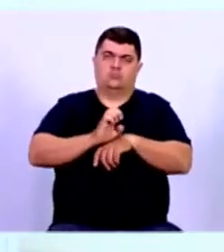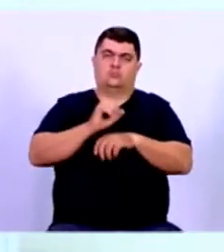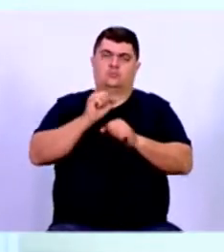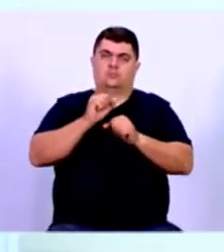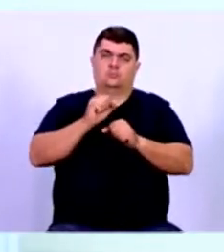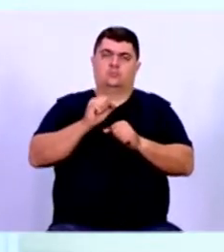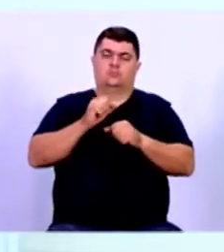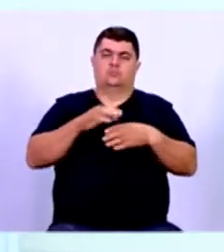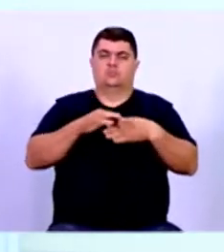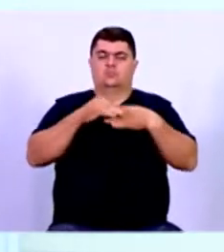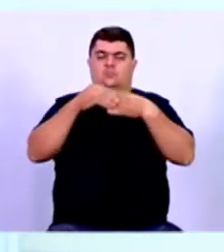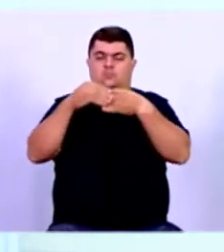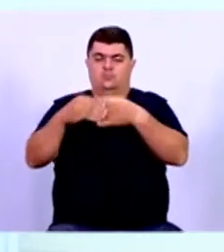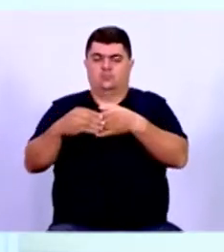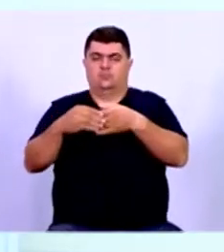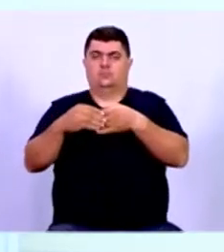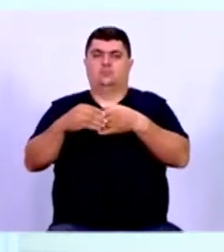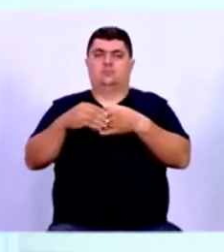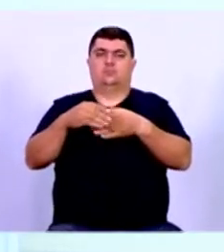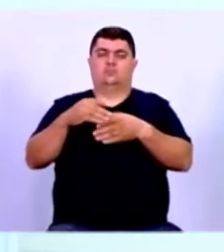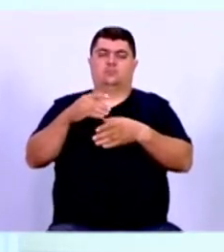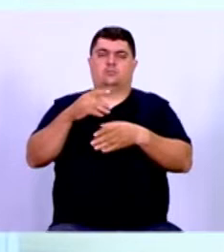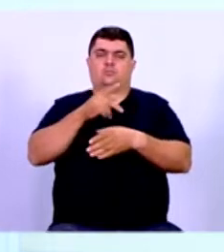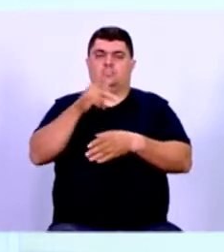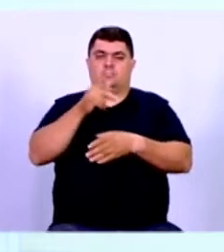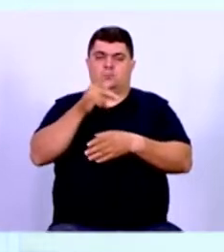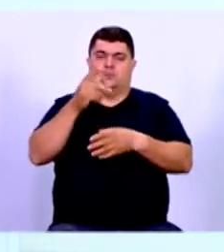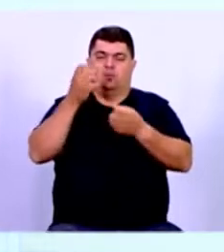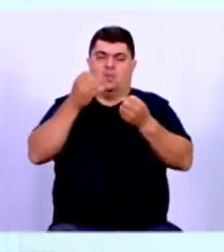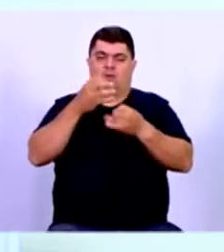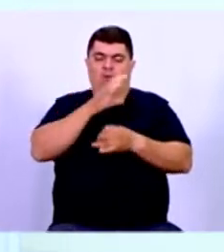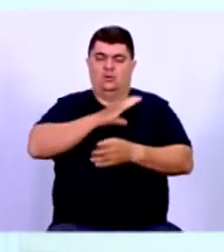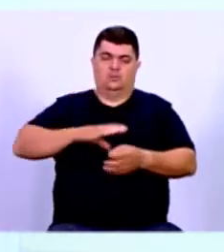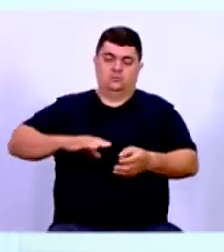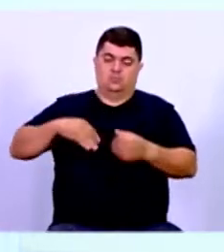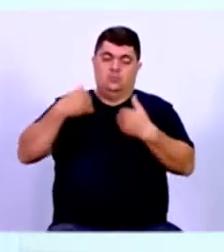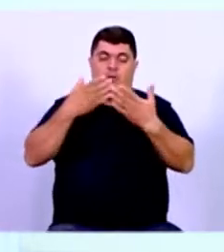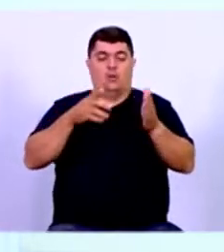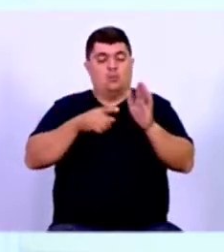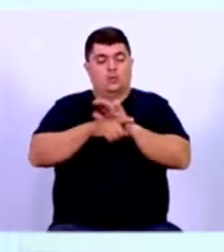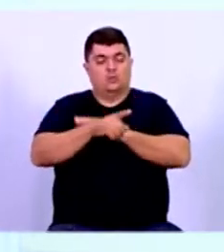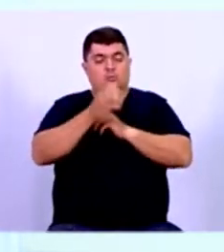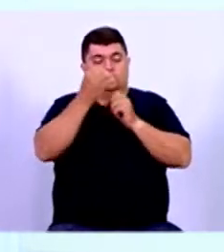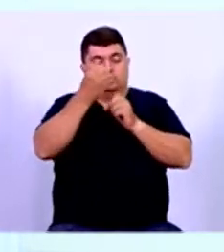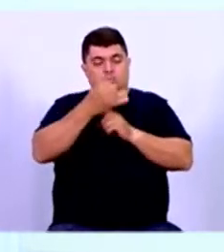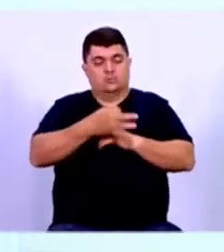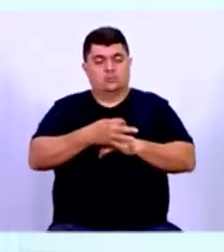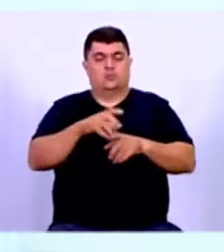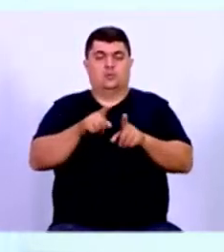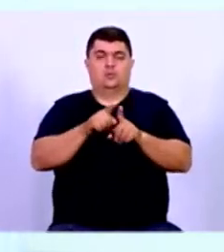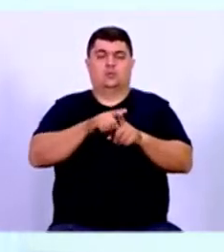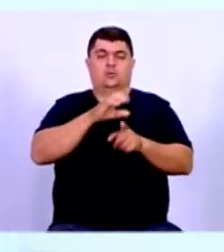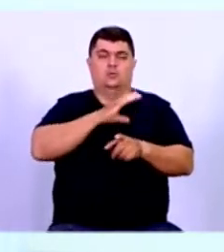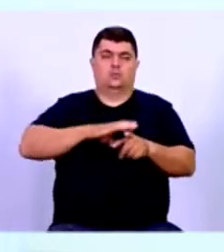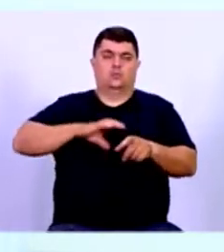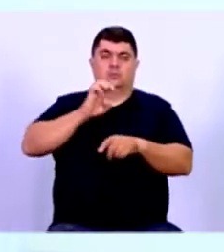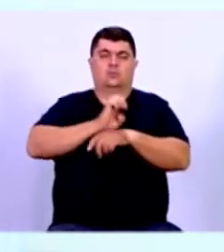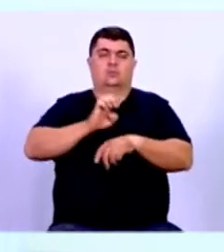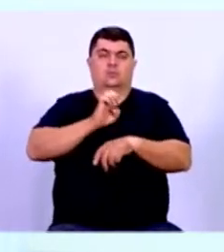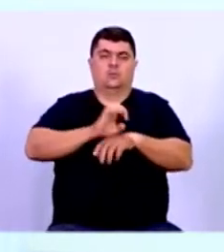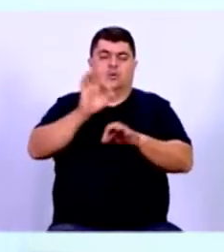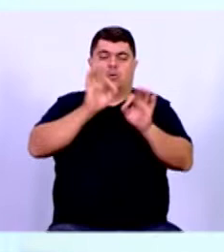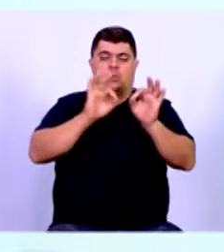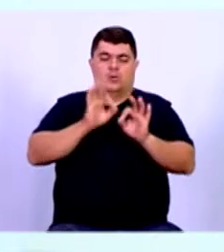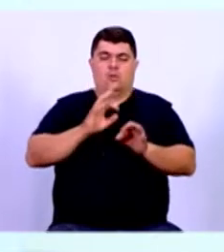podem levar essas sugestões para o seu tutor e ele vai encaminhar para a coordenação do curso e para a coordenação de estágio para fazer os trâmites